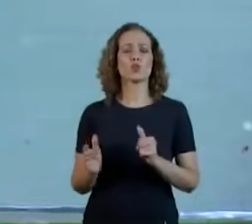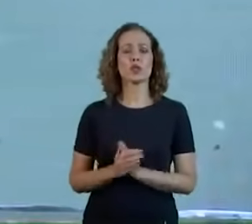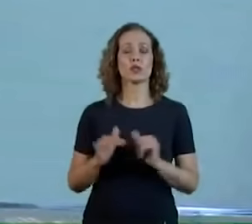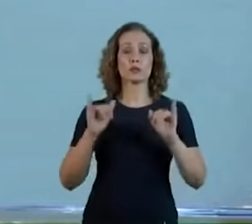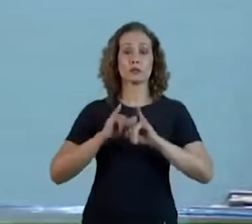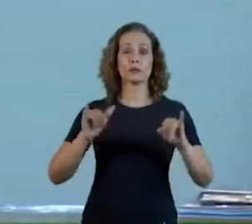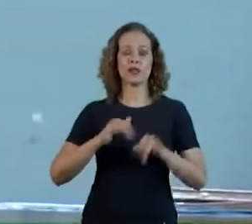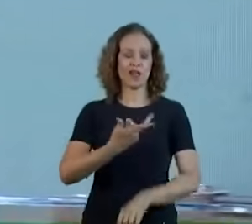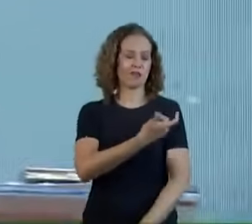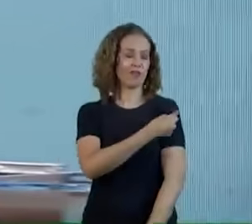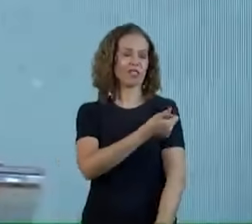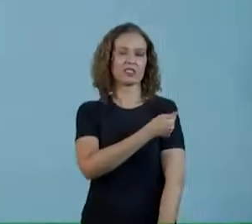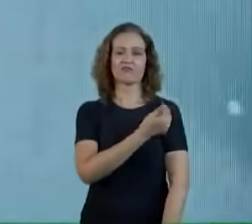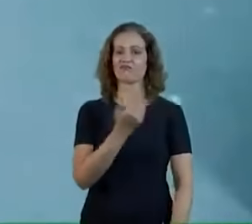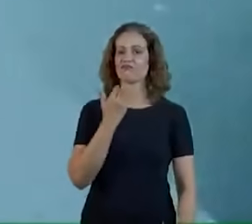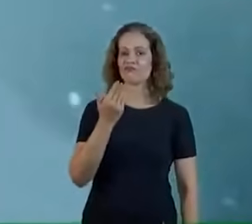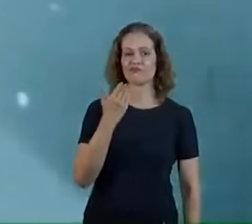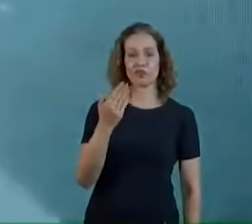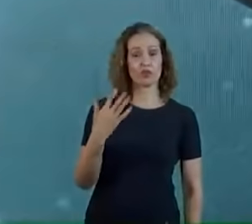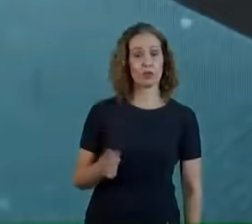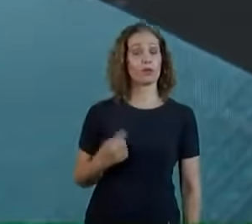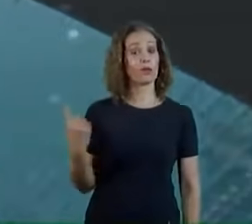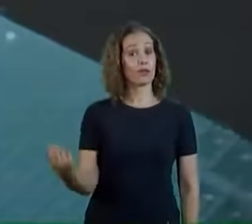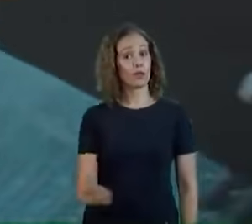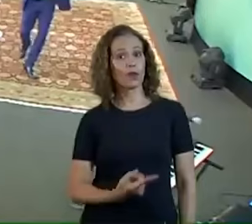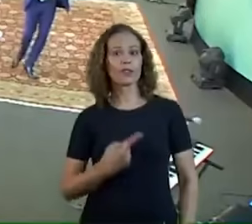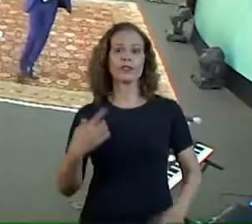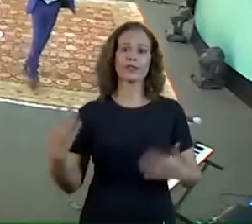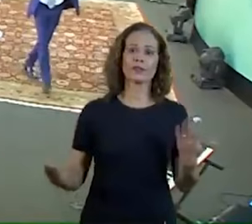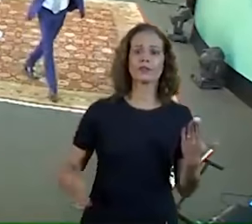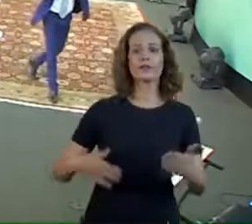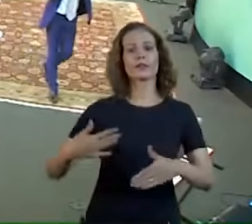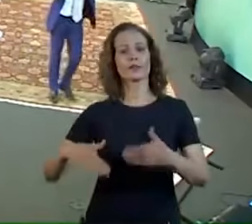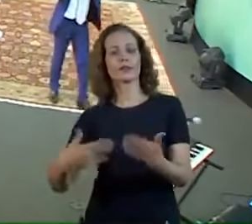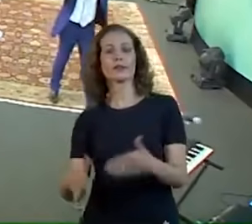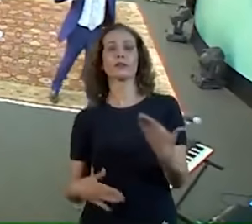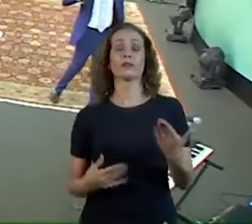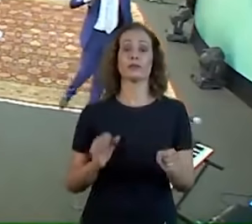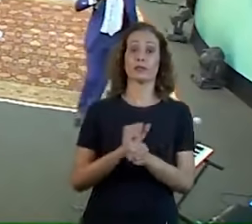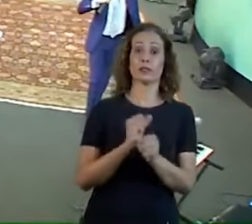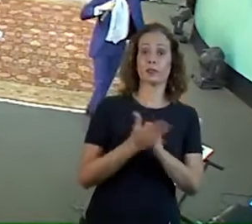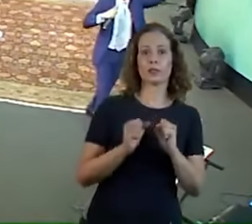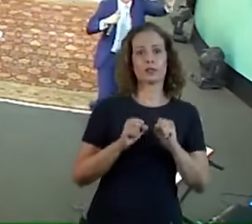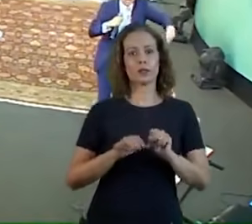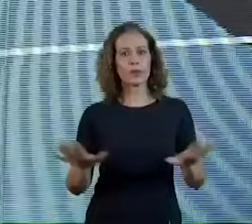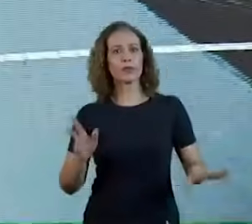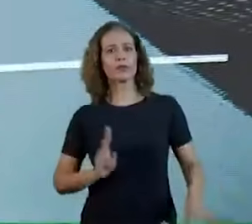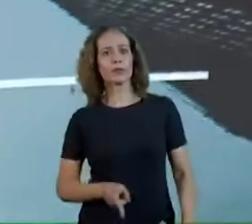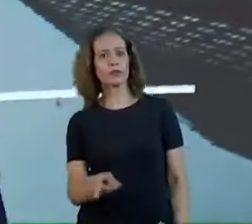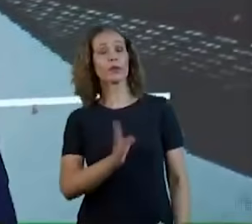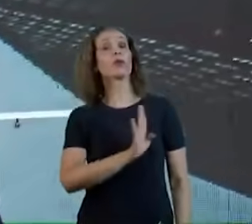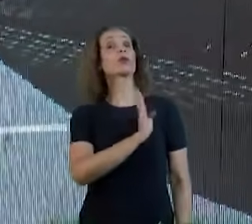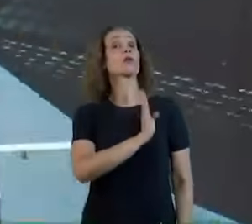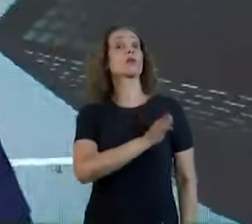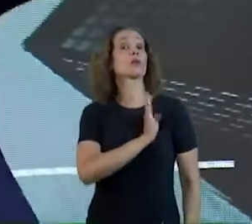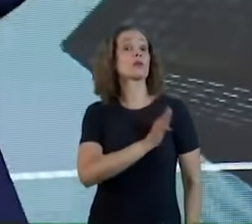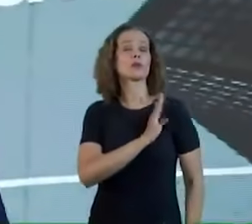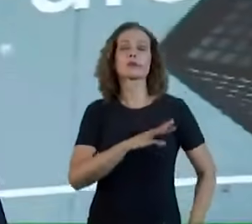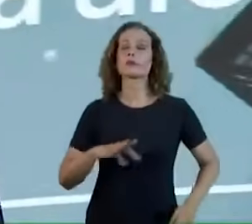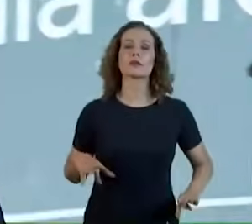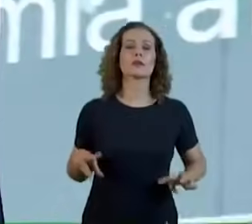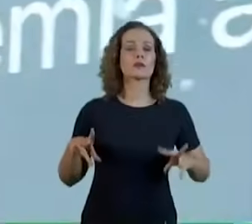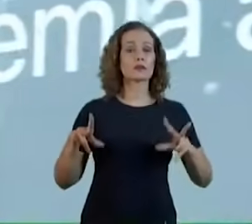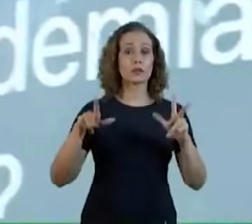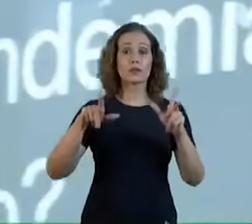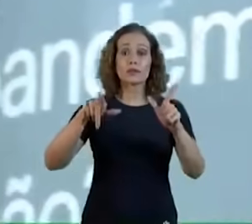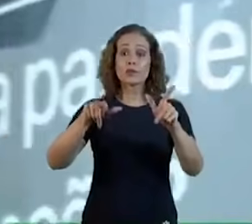vacinas não funcionam. E nós estamos nessa. E a pandemia está indo. E o coração de todos